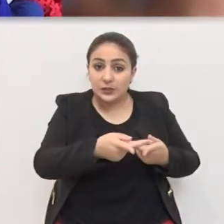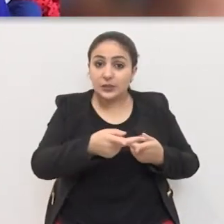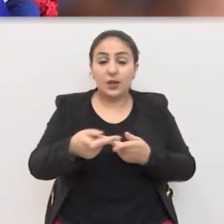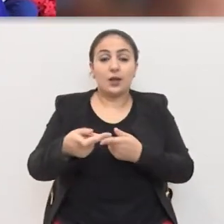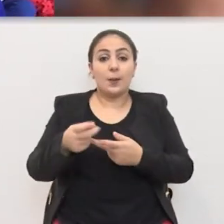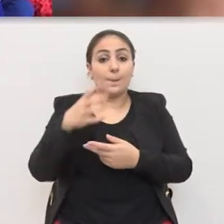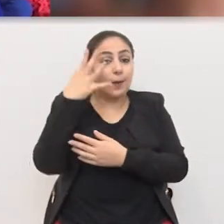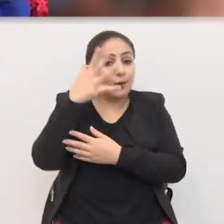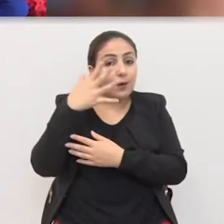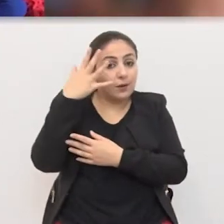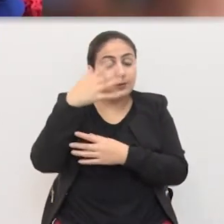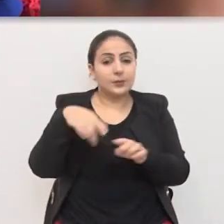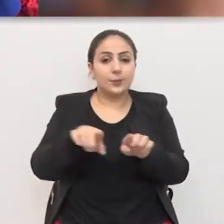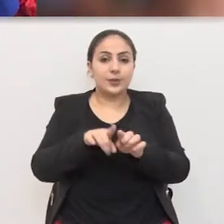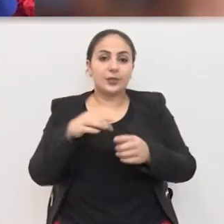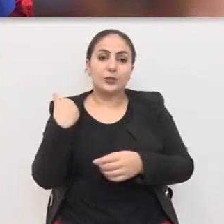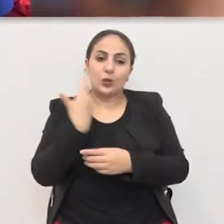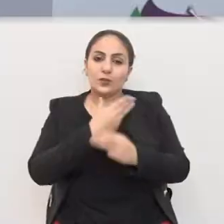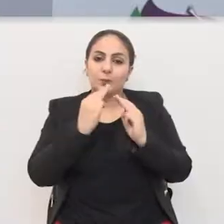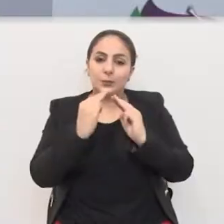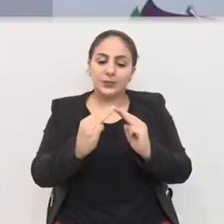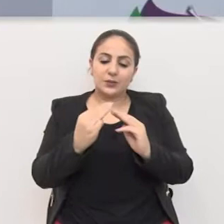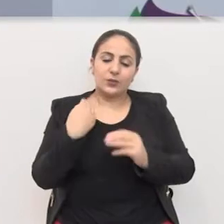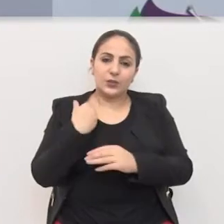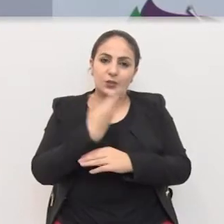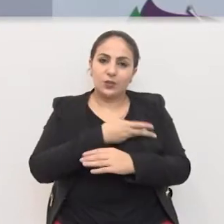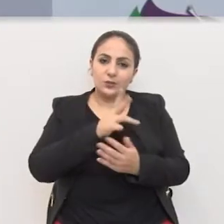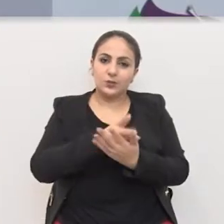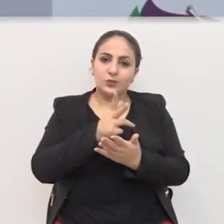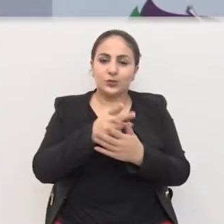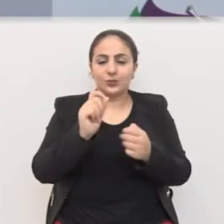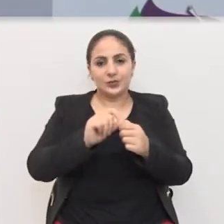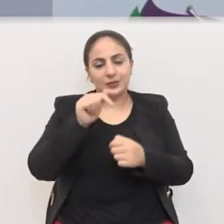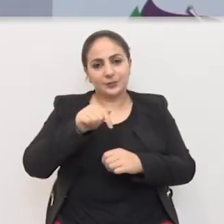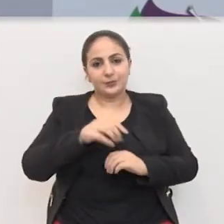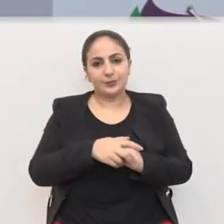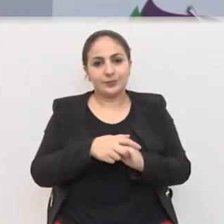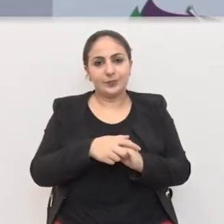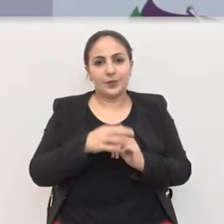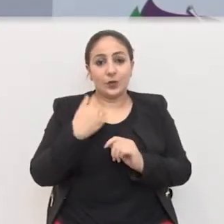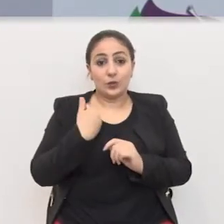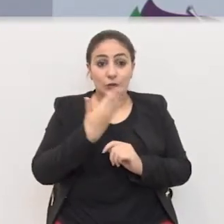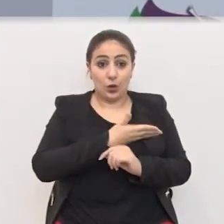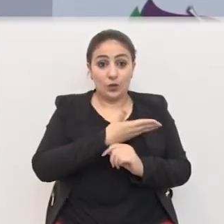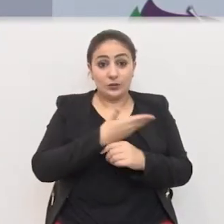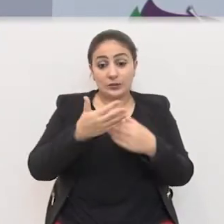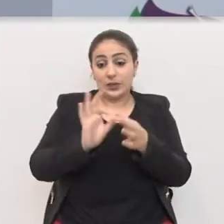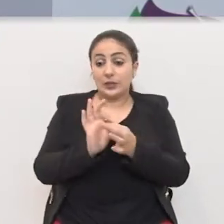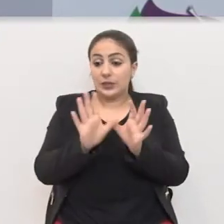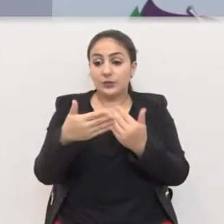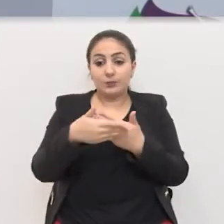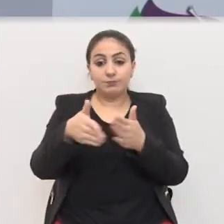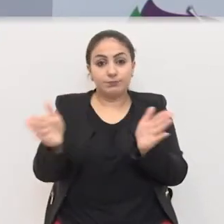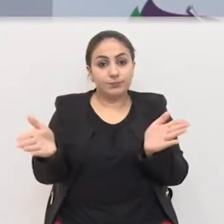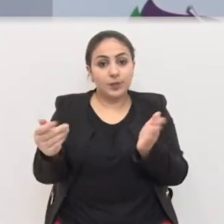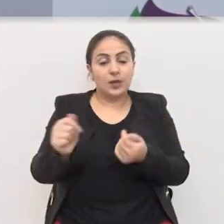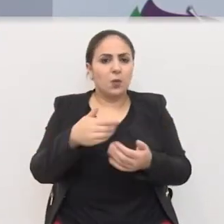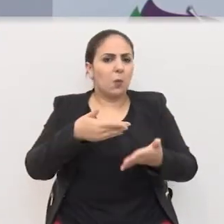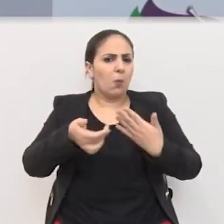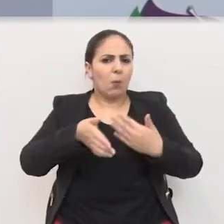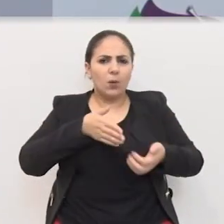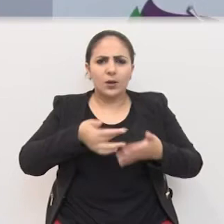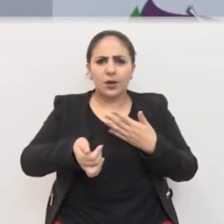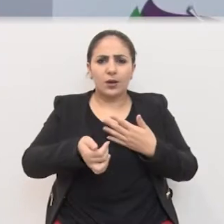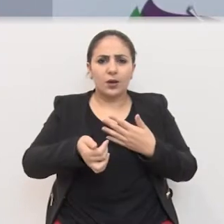novas visitas, novas palestras. Essa é a nossa missão e a gente vai continuar fazendo isso. A gente deixa aqui o gabinete